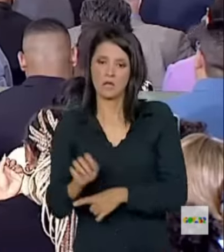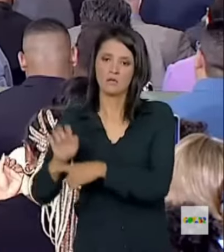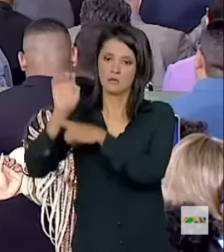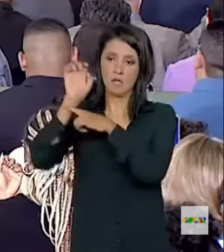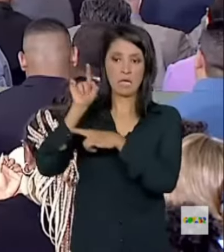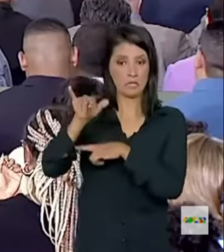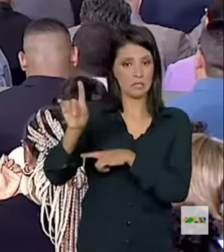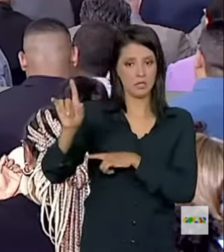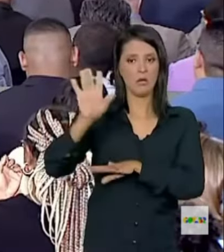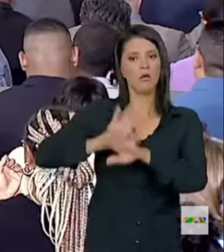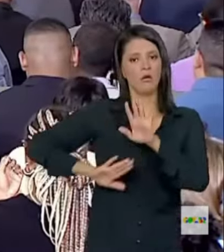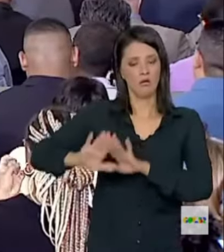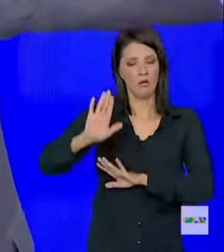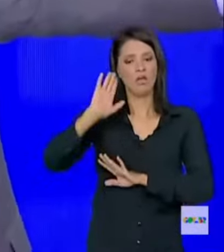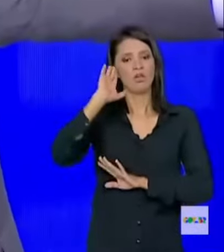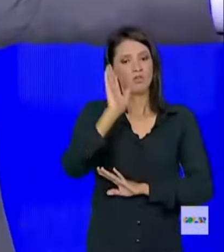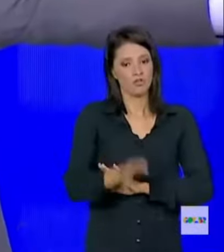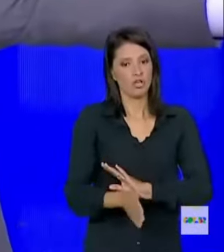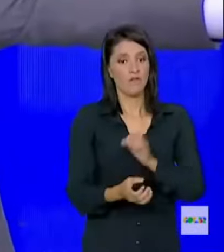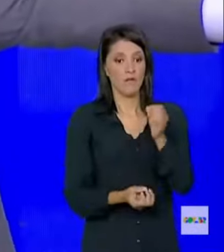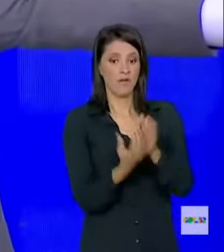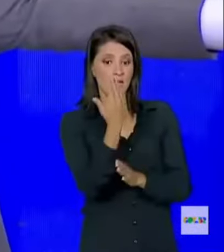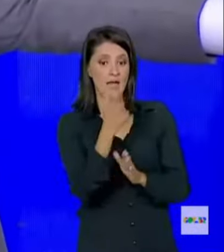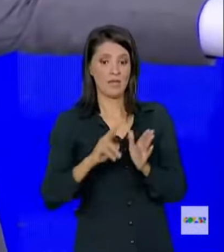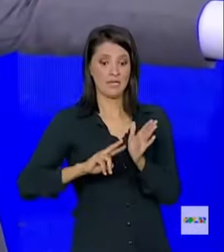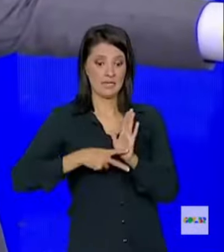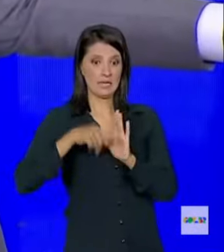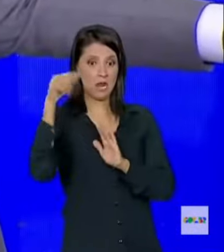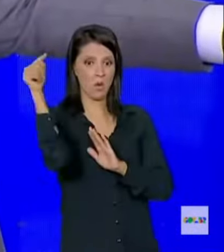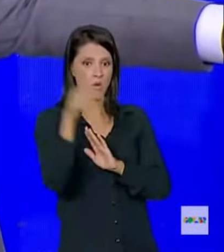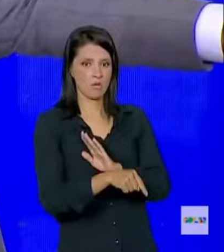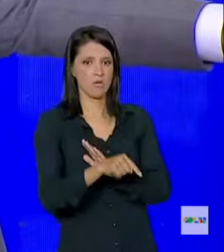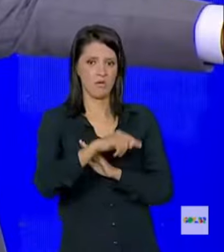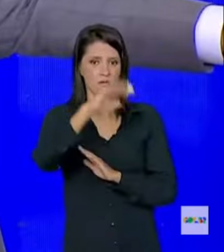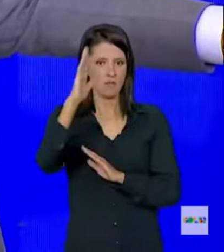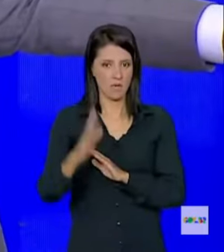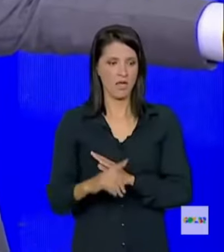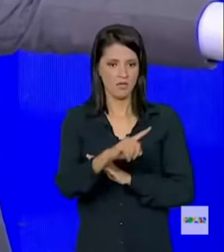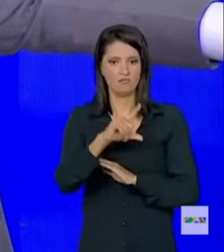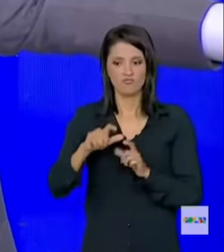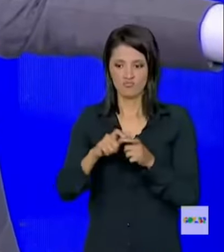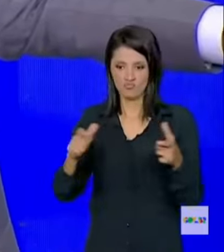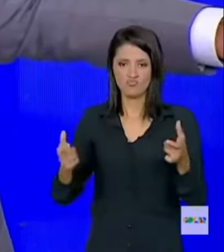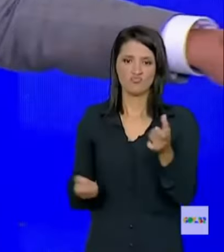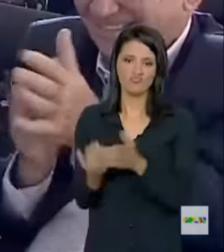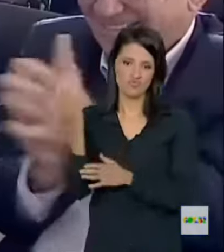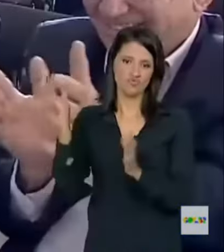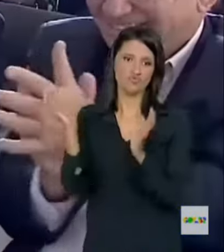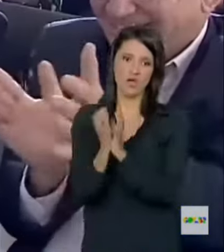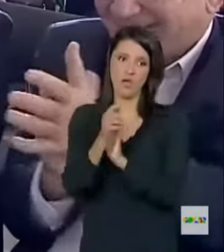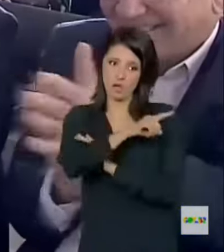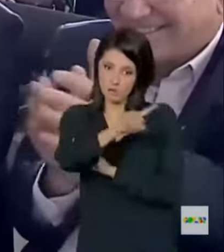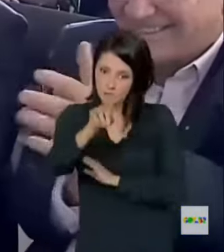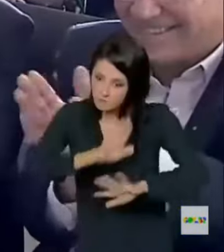tomarem cuidado, já foi criada a maior central sindical hoje aqui nesse país. Se vocês não tomarem